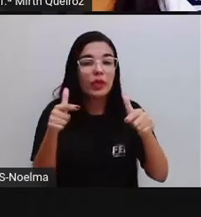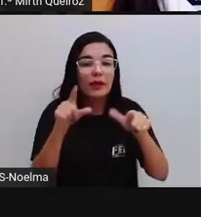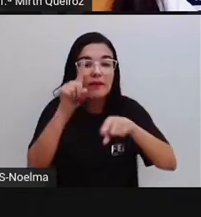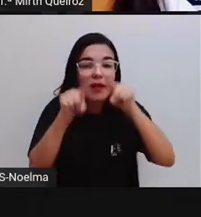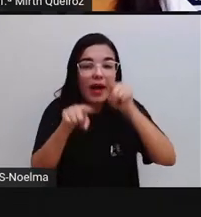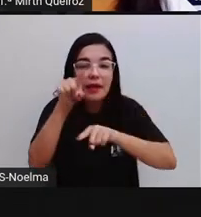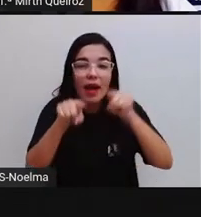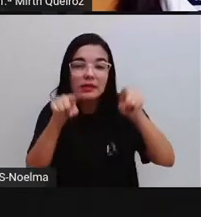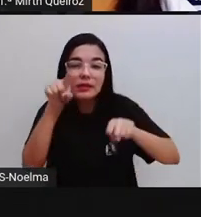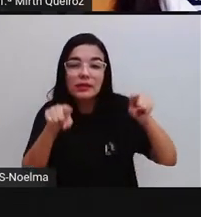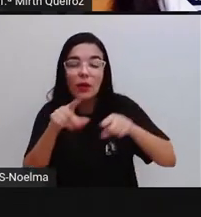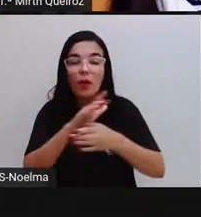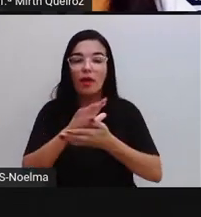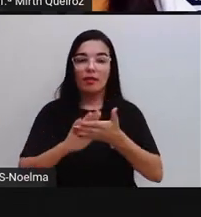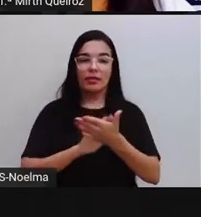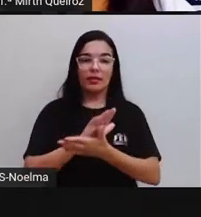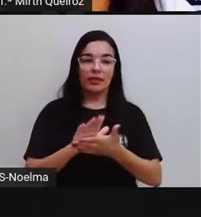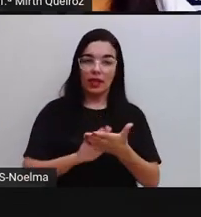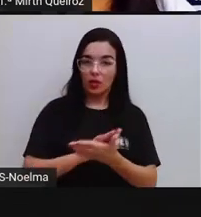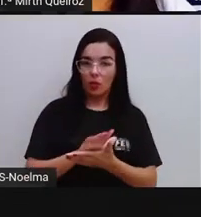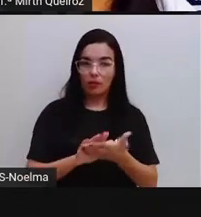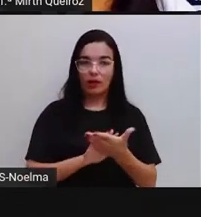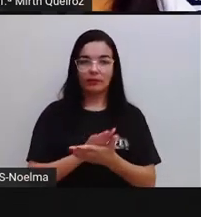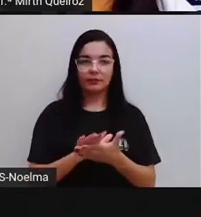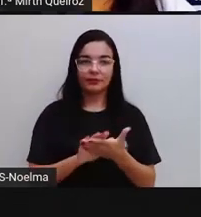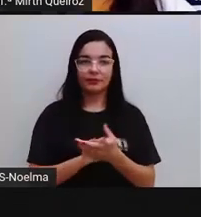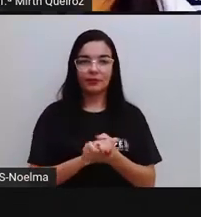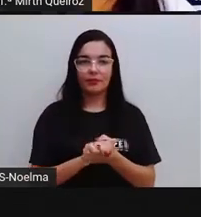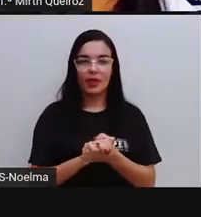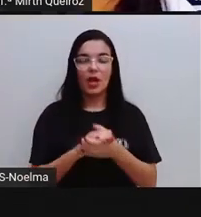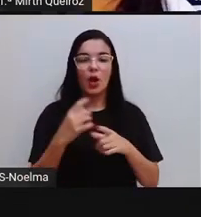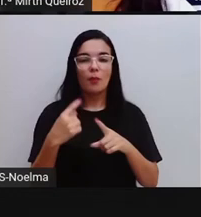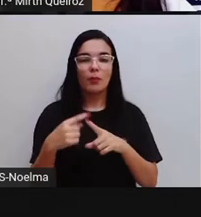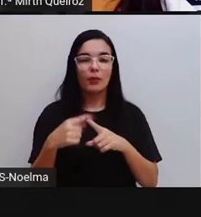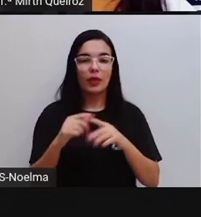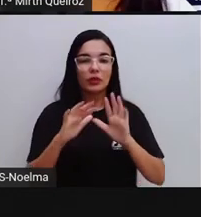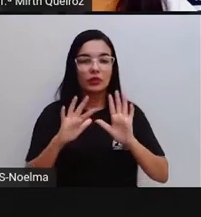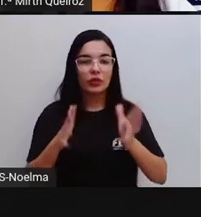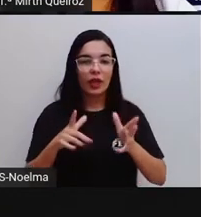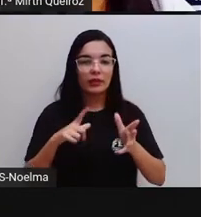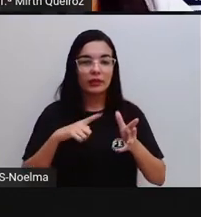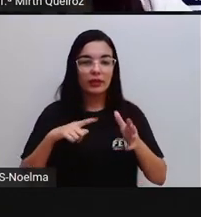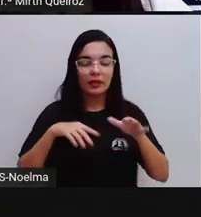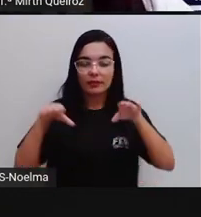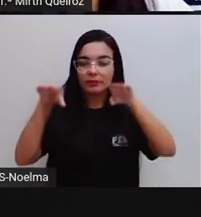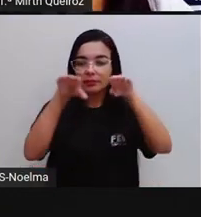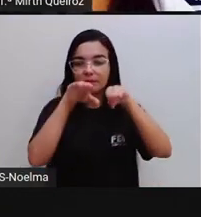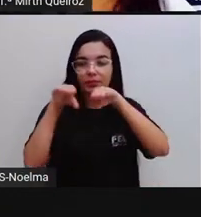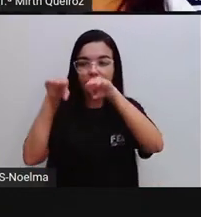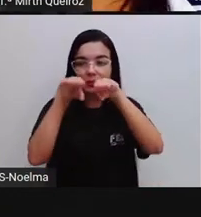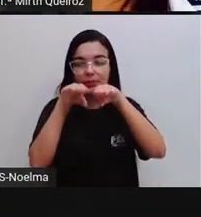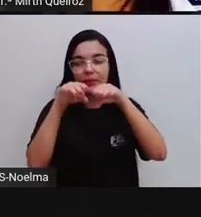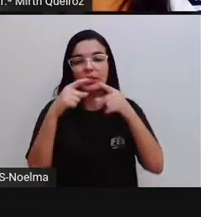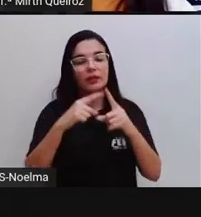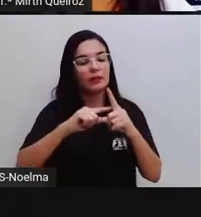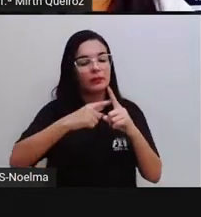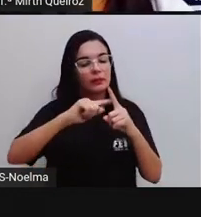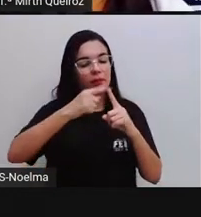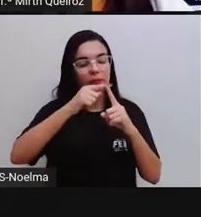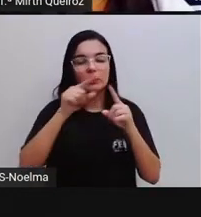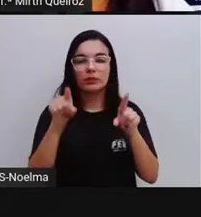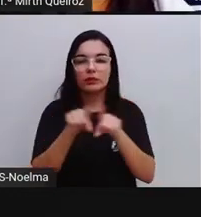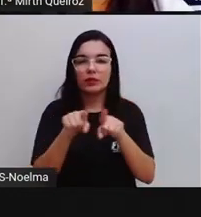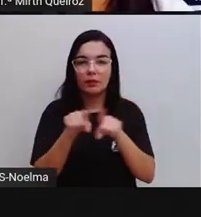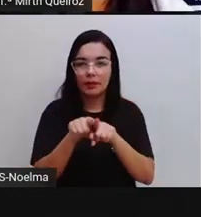variar de uma amostra para outra, quando medidos nas mesmas condições, na mesma temperatura e na